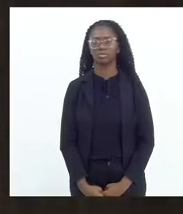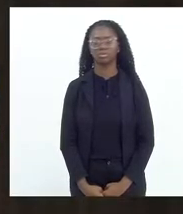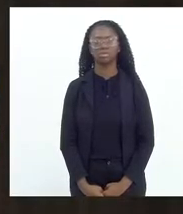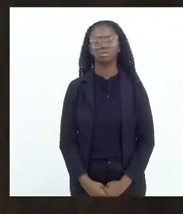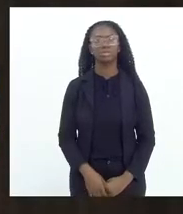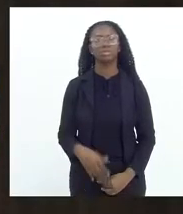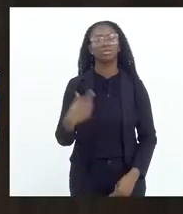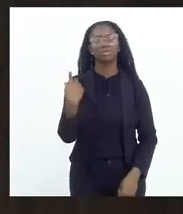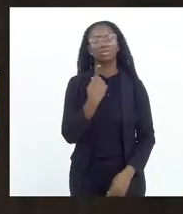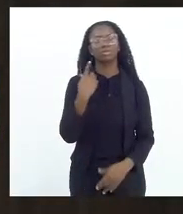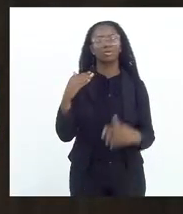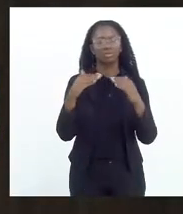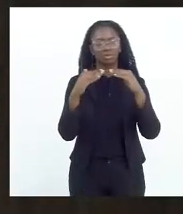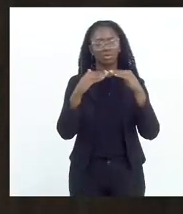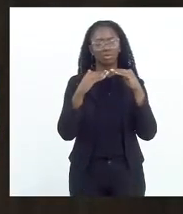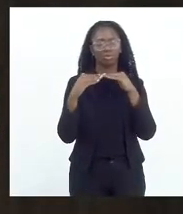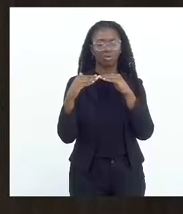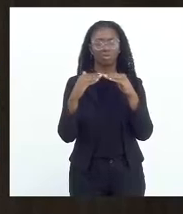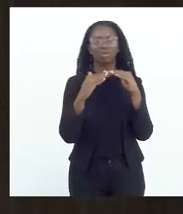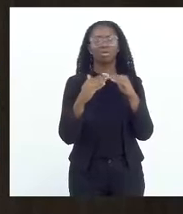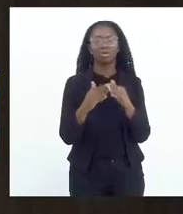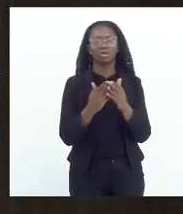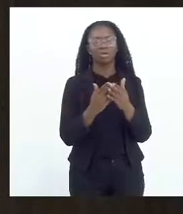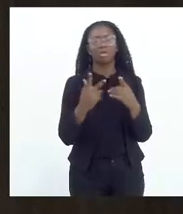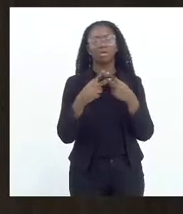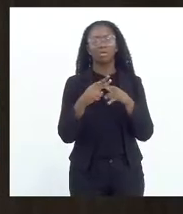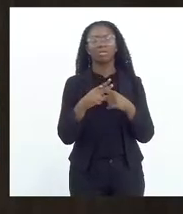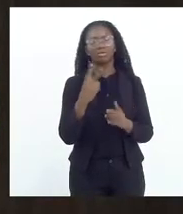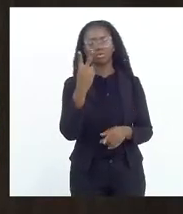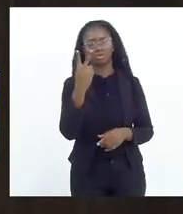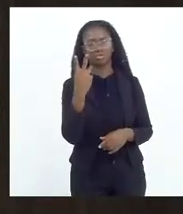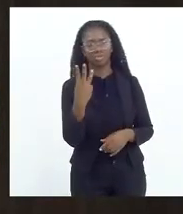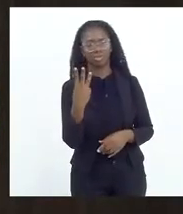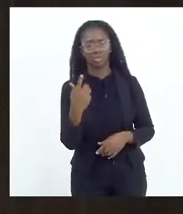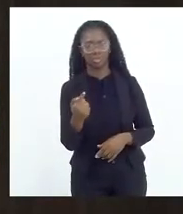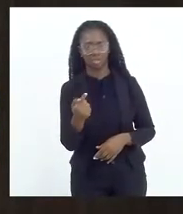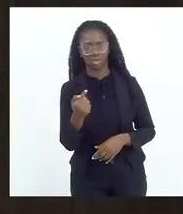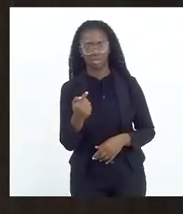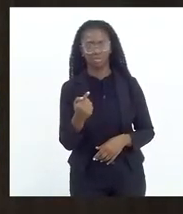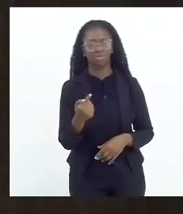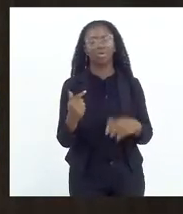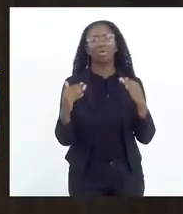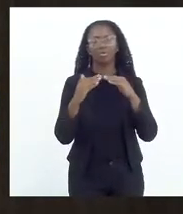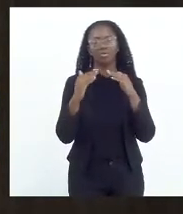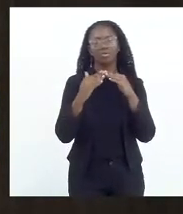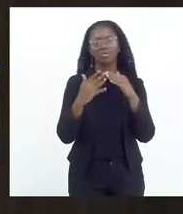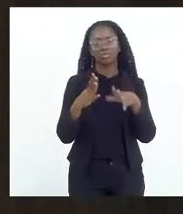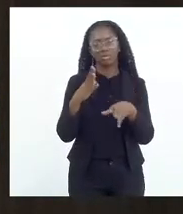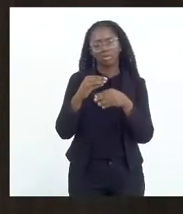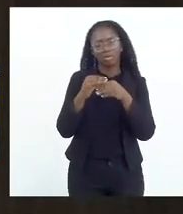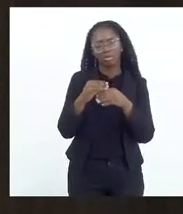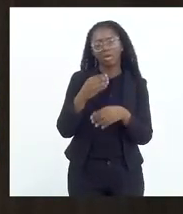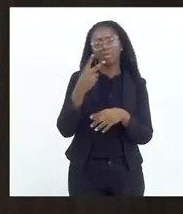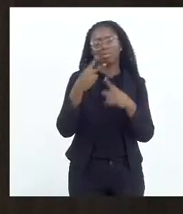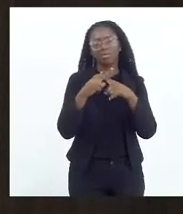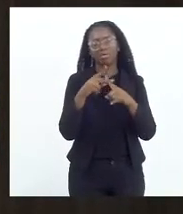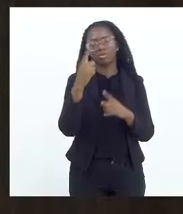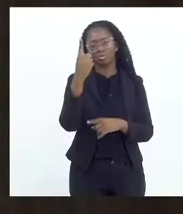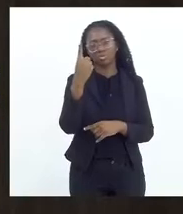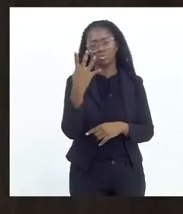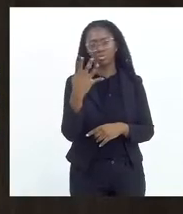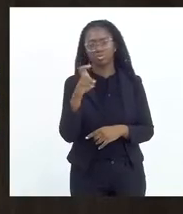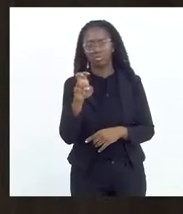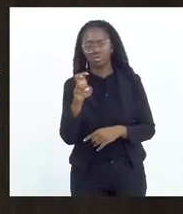Parecer é favorável às emendas 2, 3 e 7, favorável com submenda aglutinativa às emendas 1, 4 e